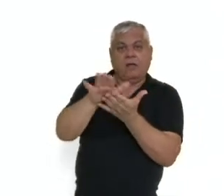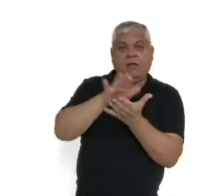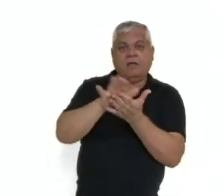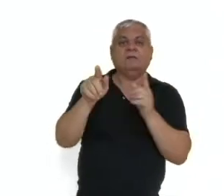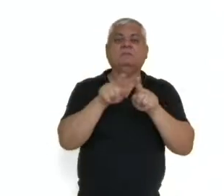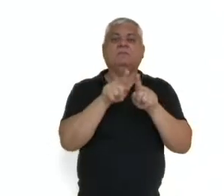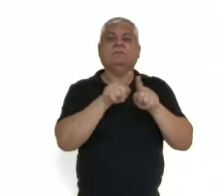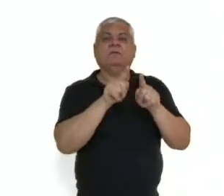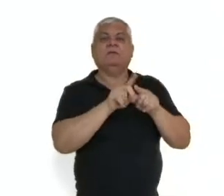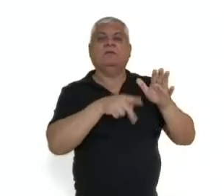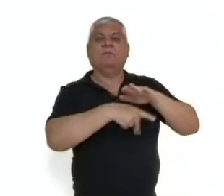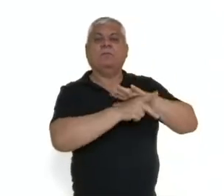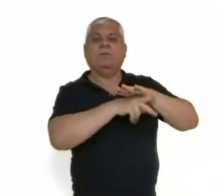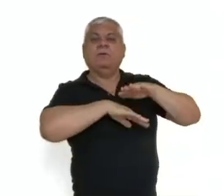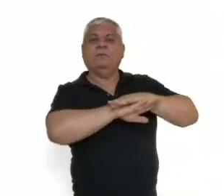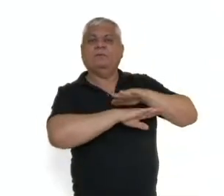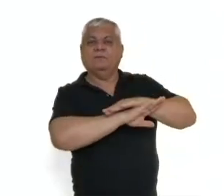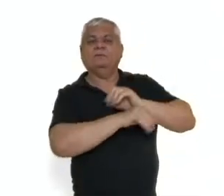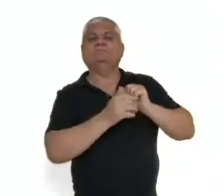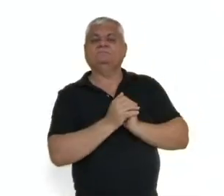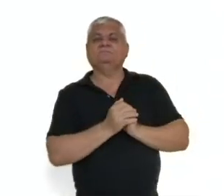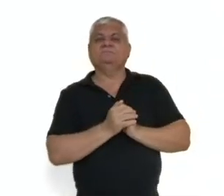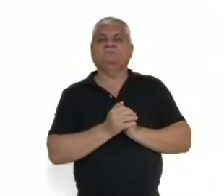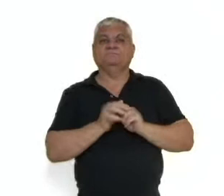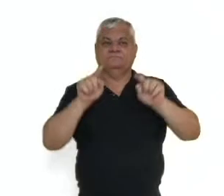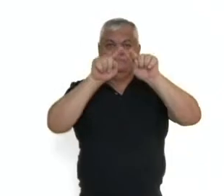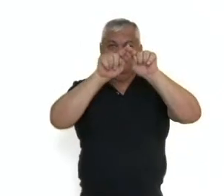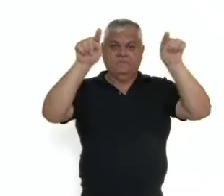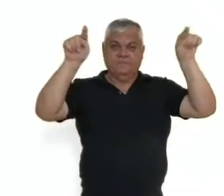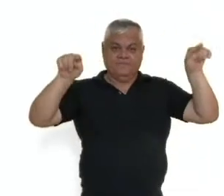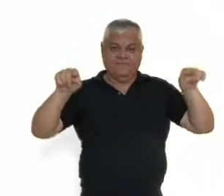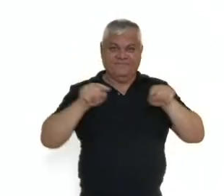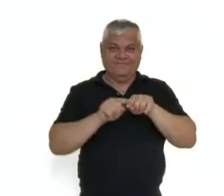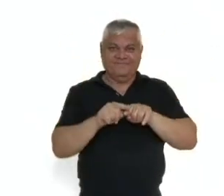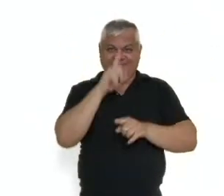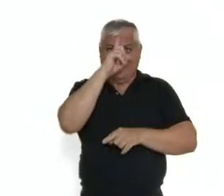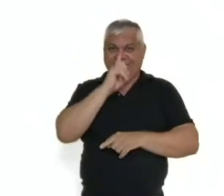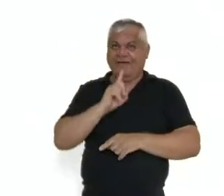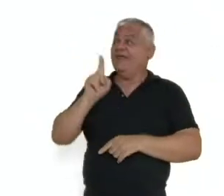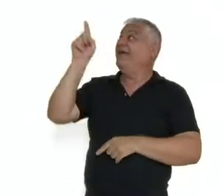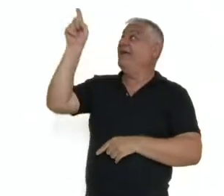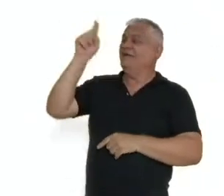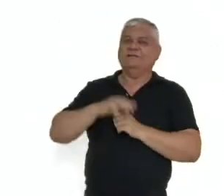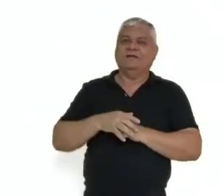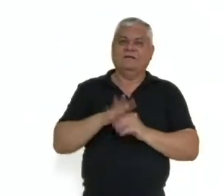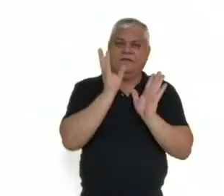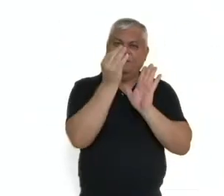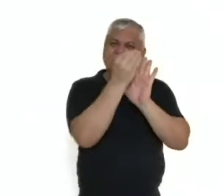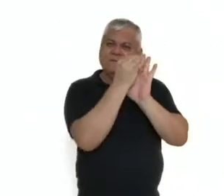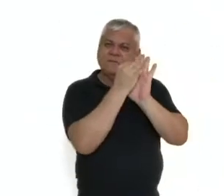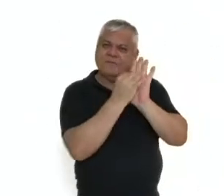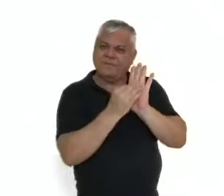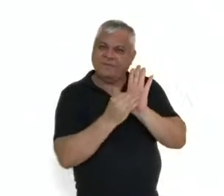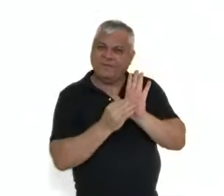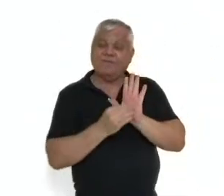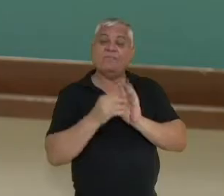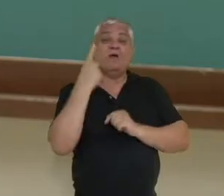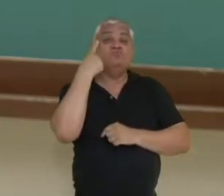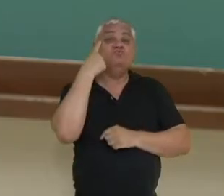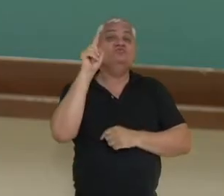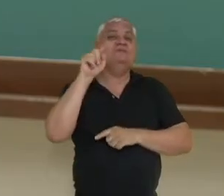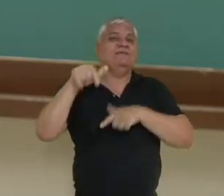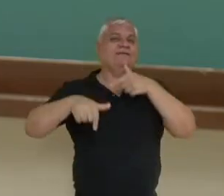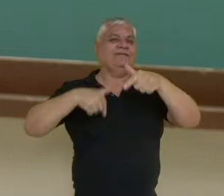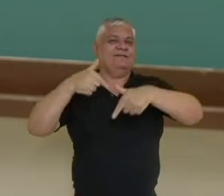rendimentos. Abaixo, temos um quadro que representa as anotações de Marcos ao final de um dia de